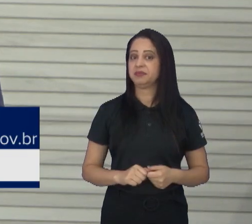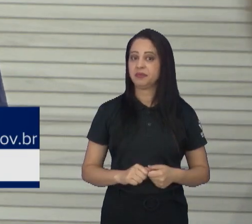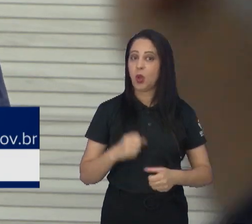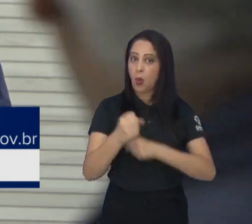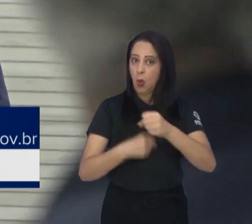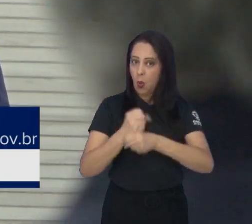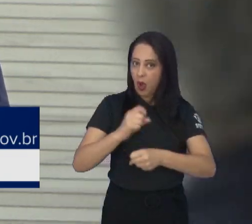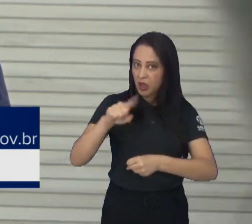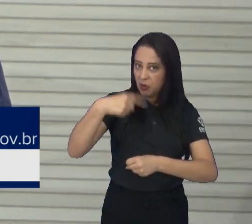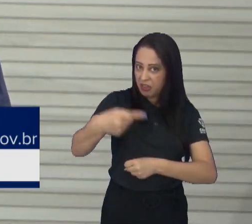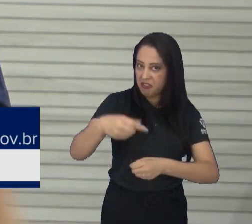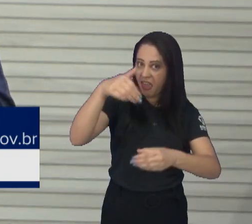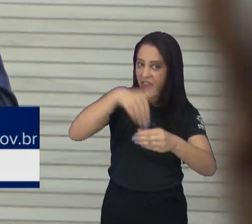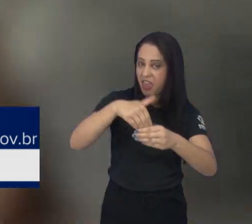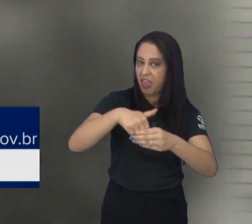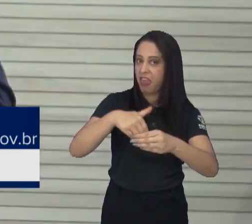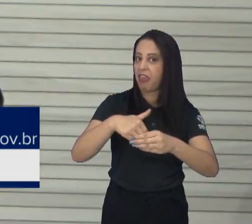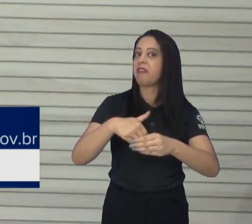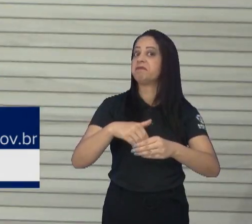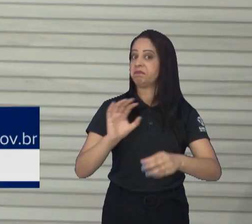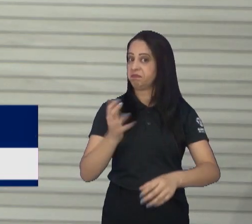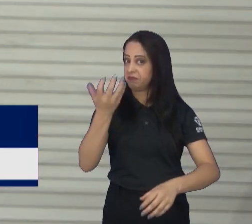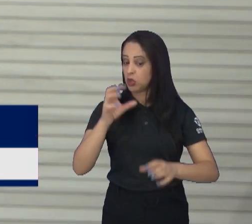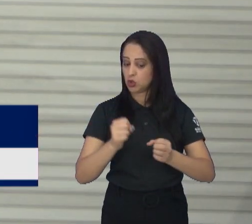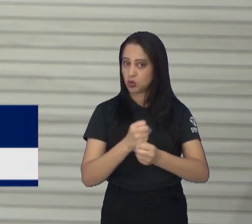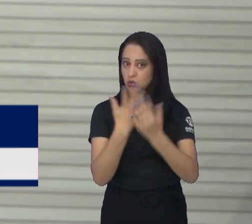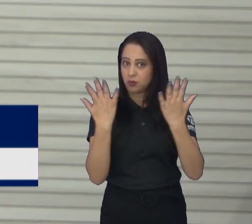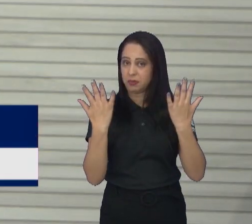o ano que vem nas urnas, o que vai acontecer.